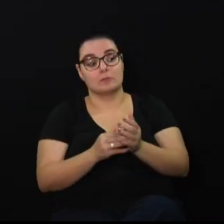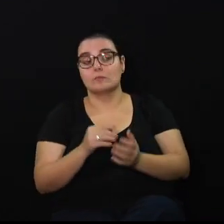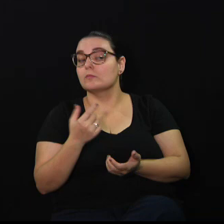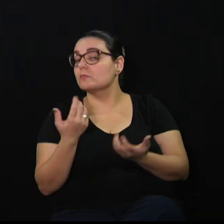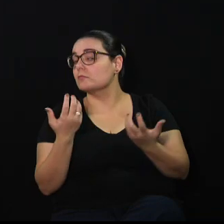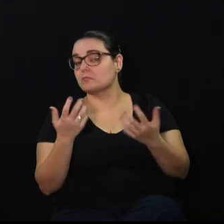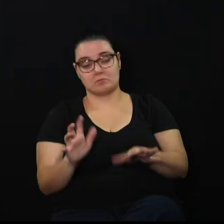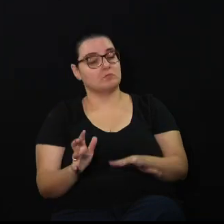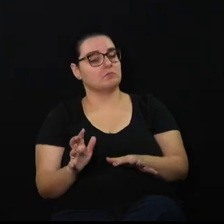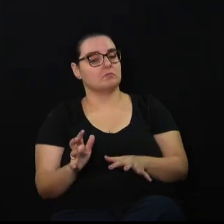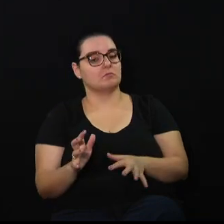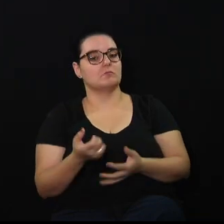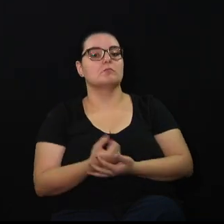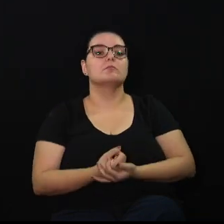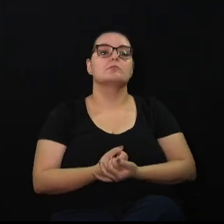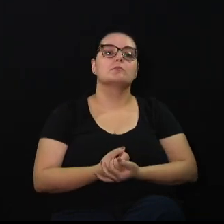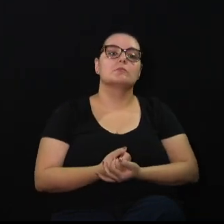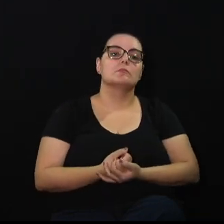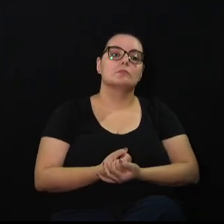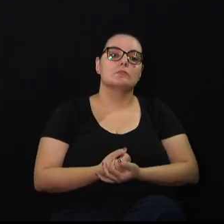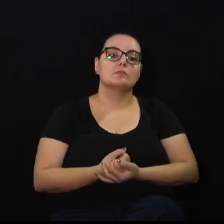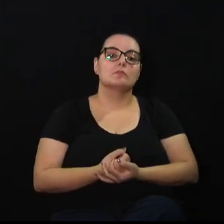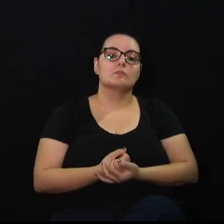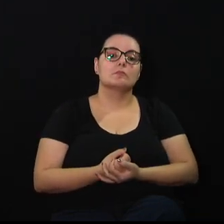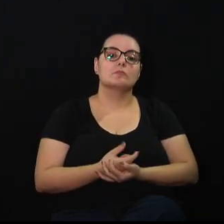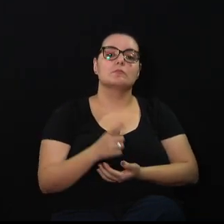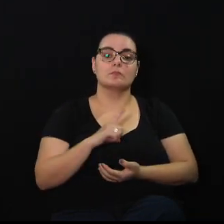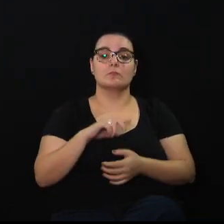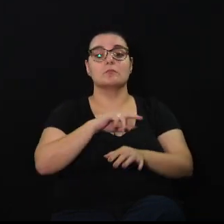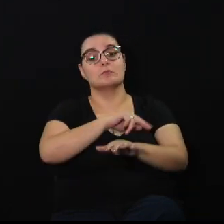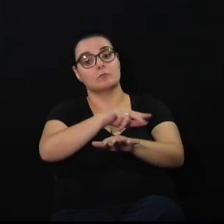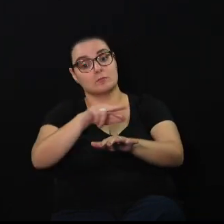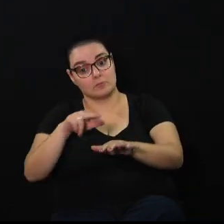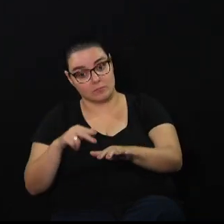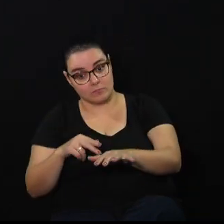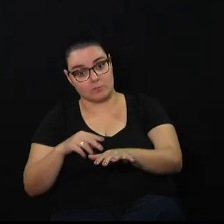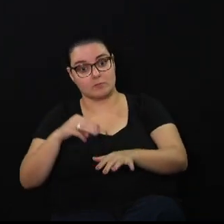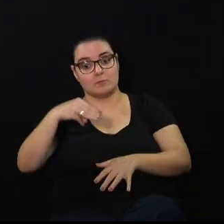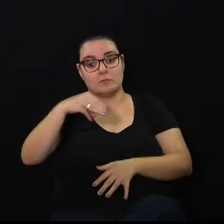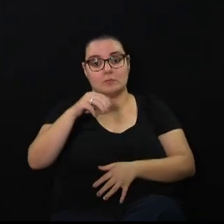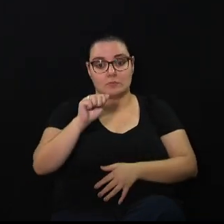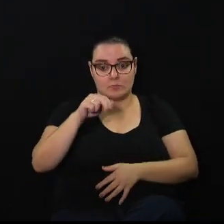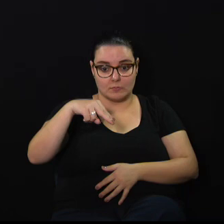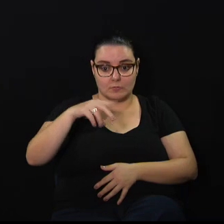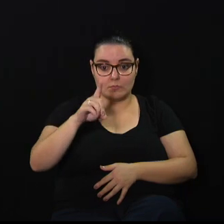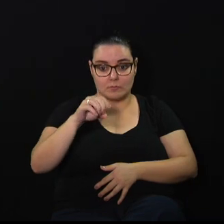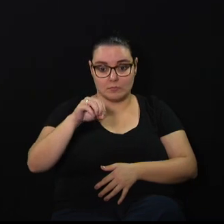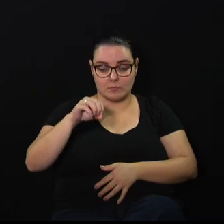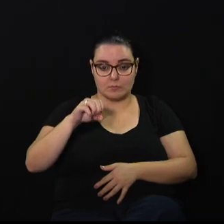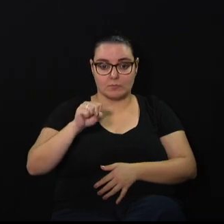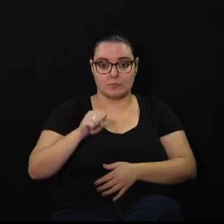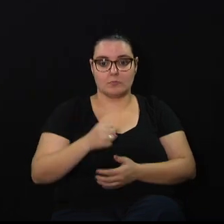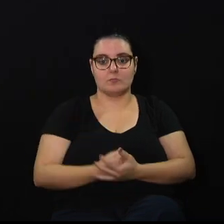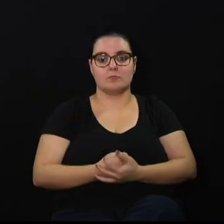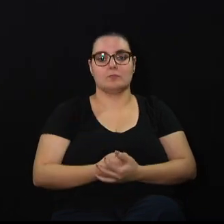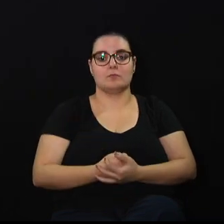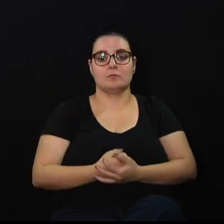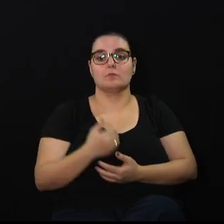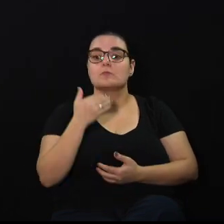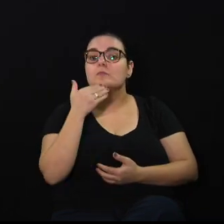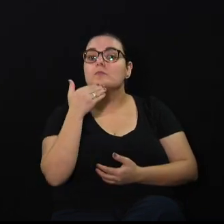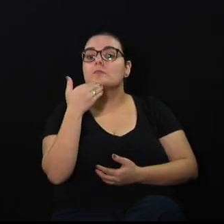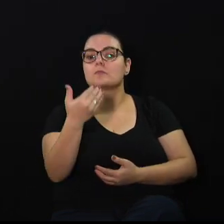então am existem diversos tipos de mandos né de formas de só de solicitar as